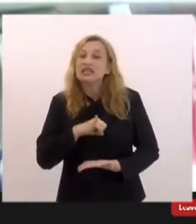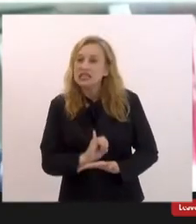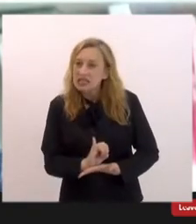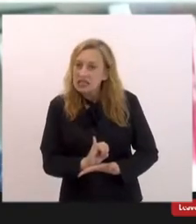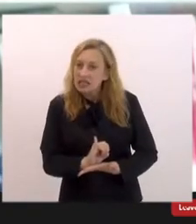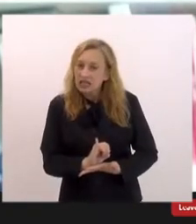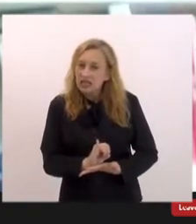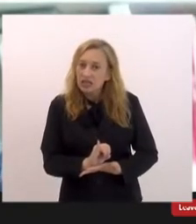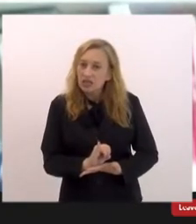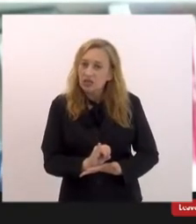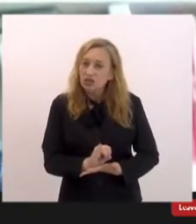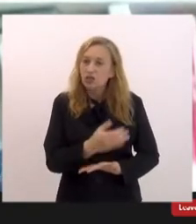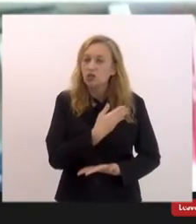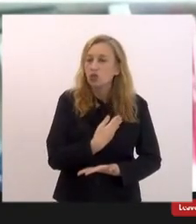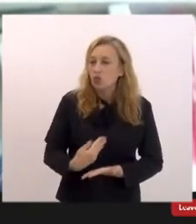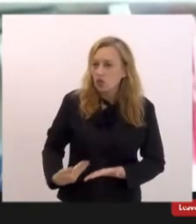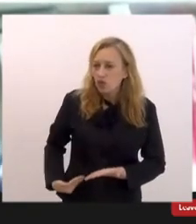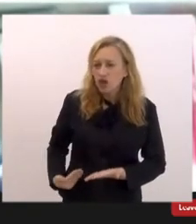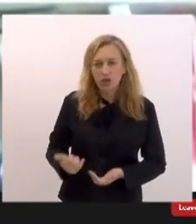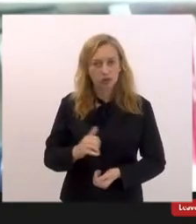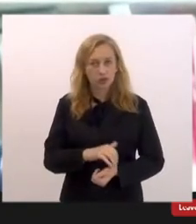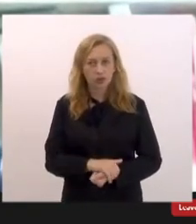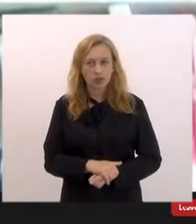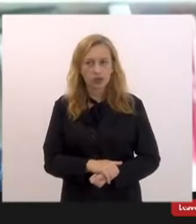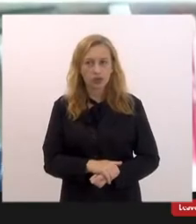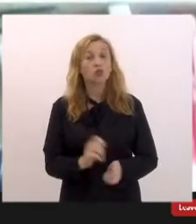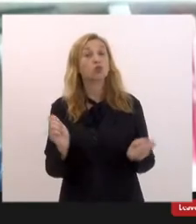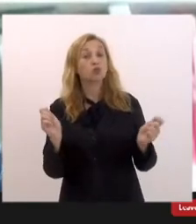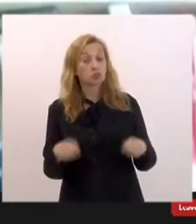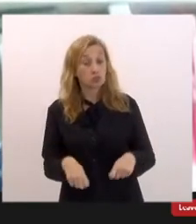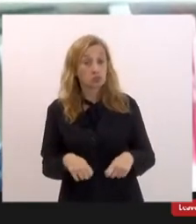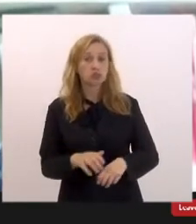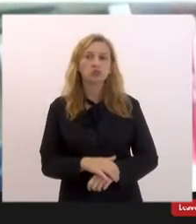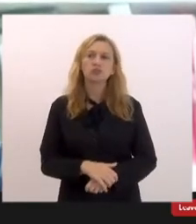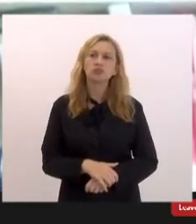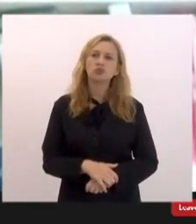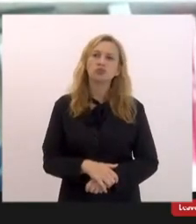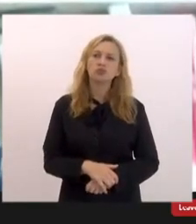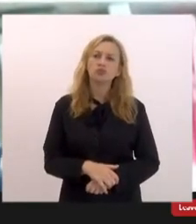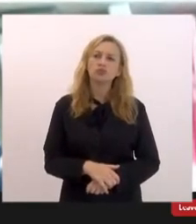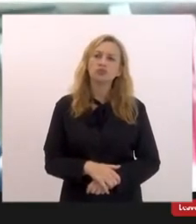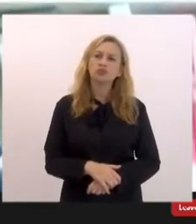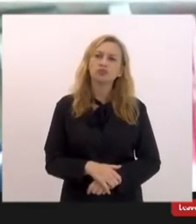as autoridades governamentais competentes